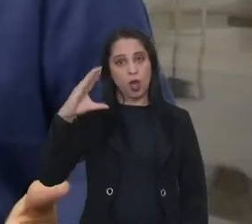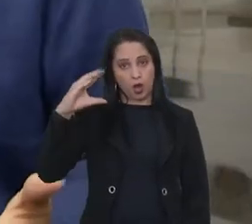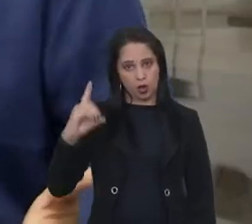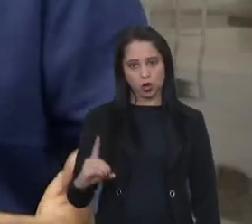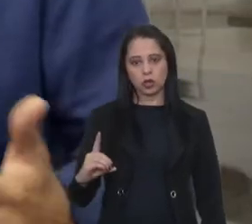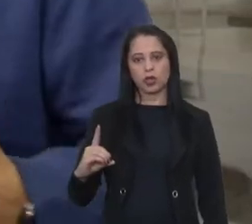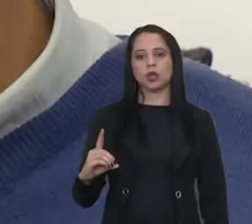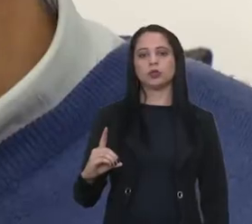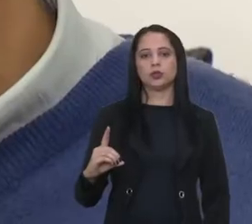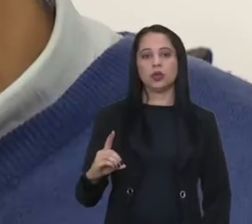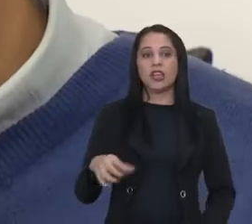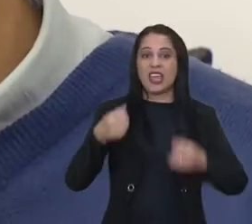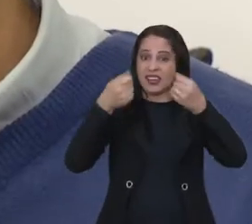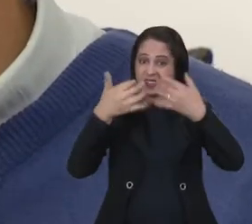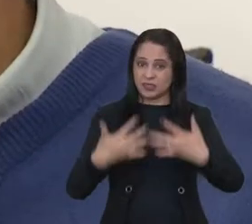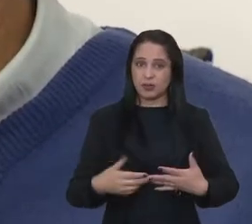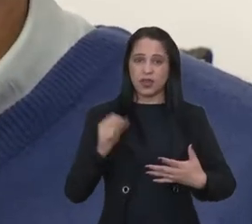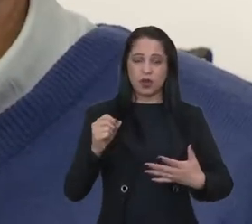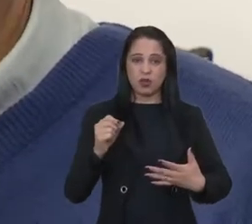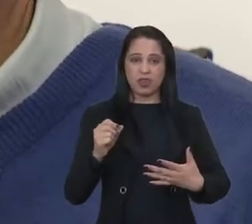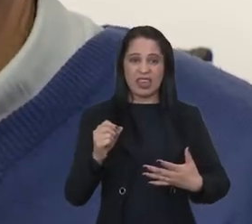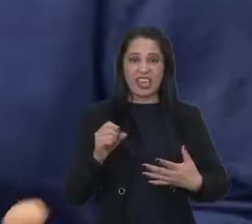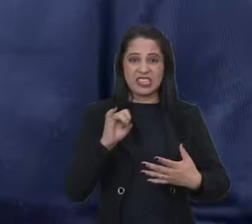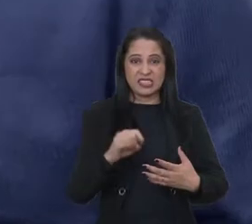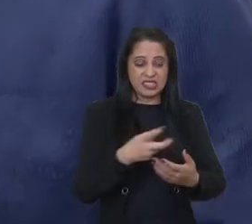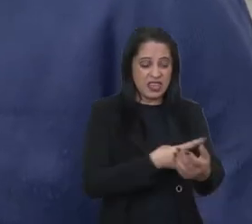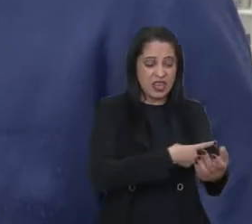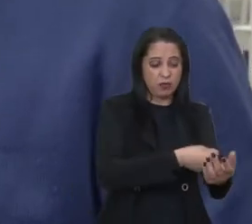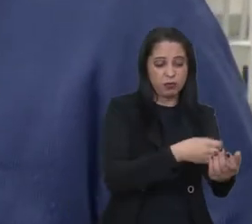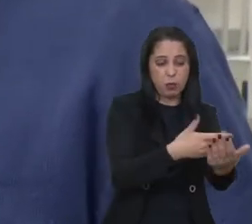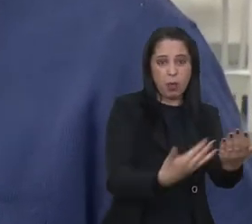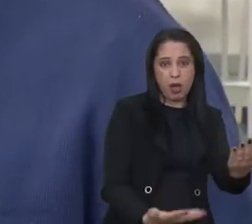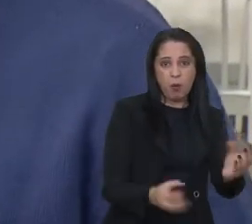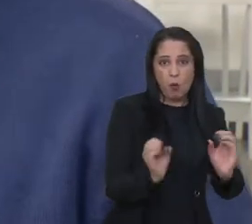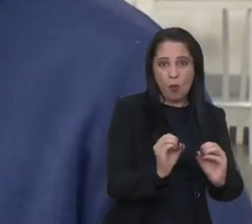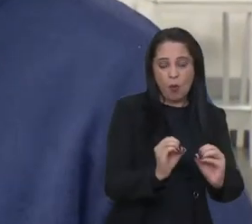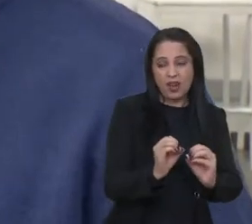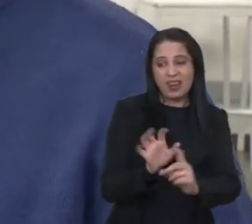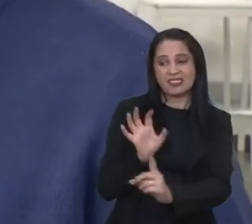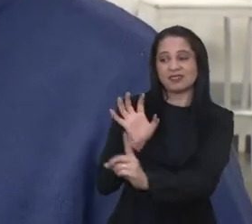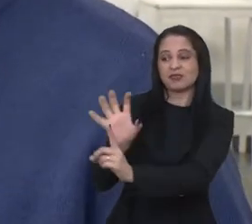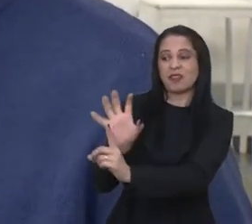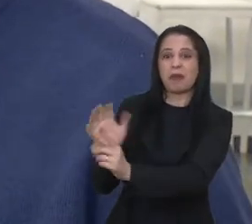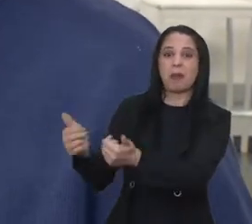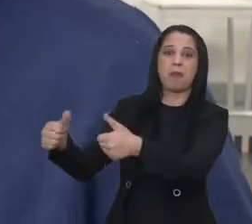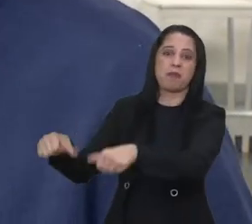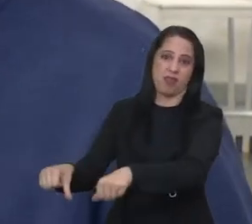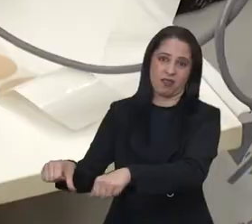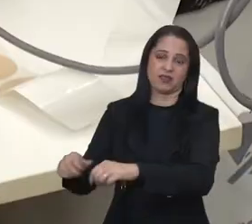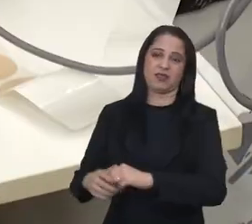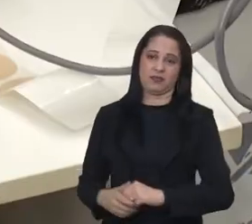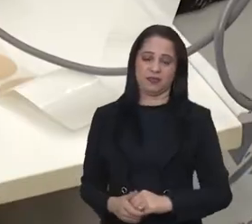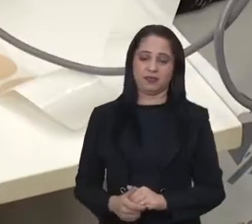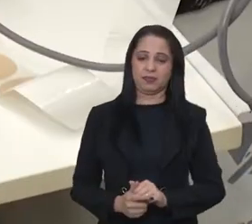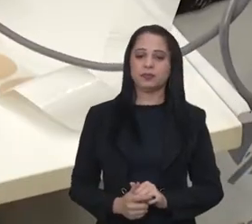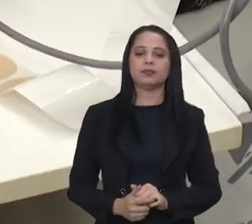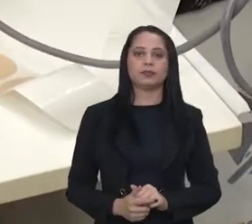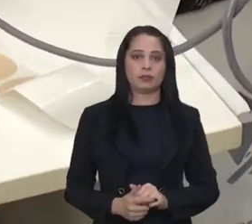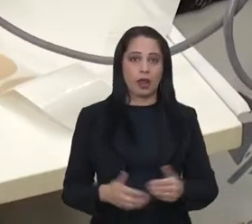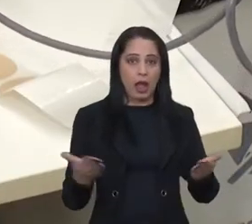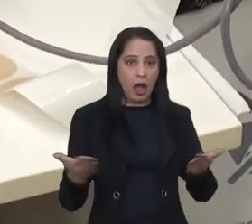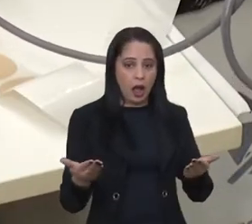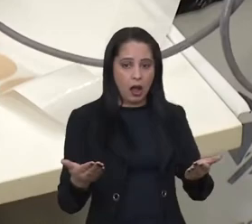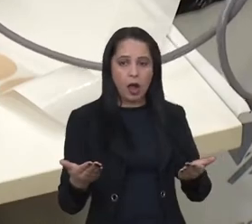Pontes é coordenador de captação do banco de sangue de São José e conta que essa baixa pode impactar no estoque do banco que